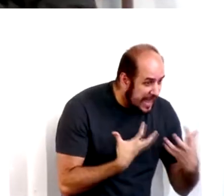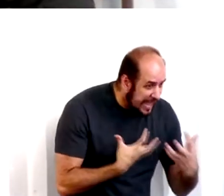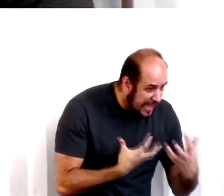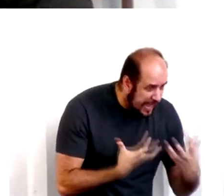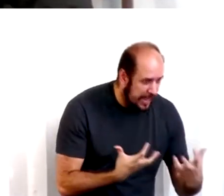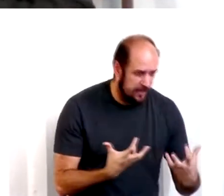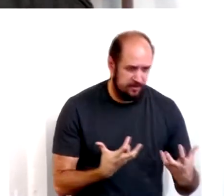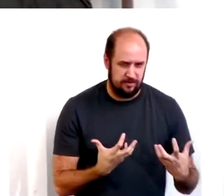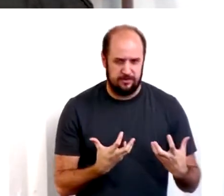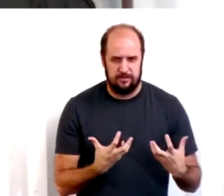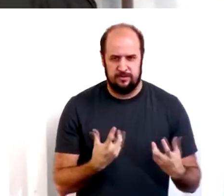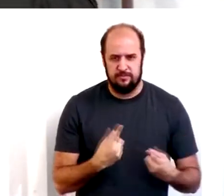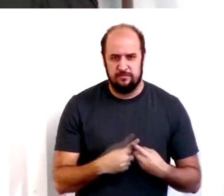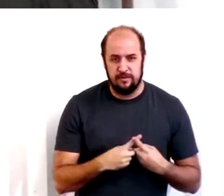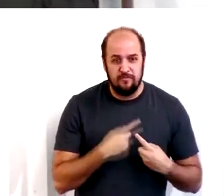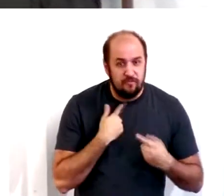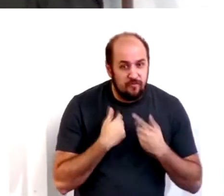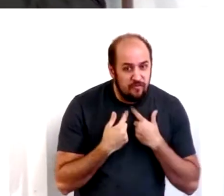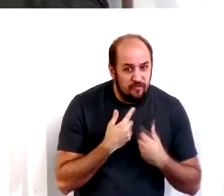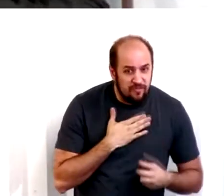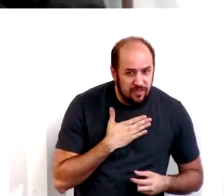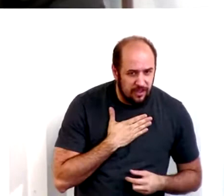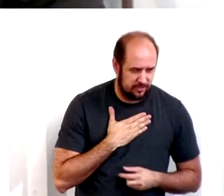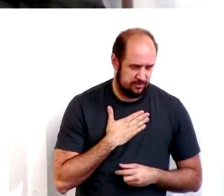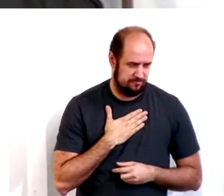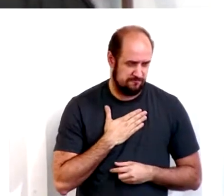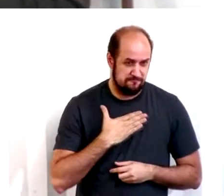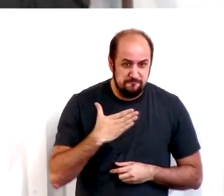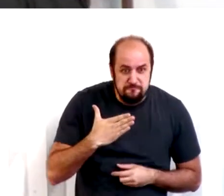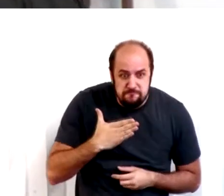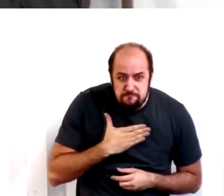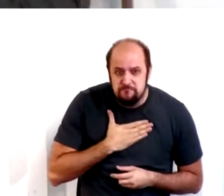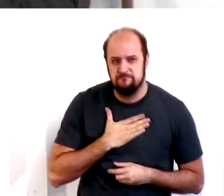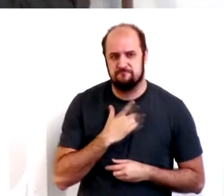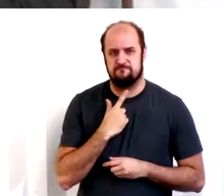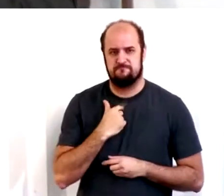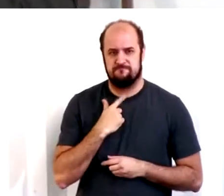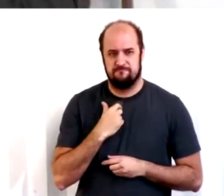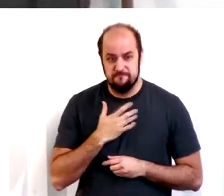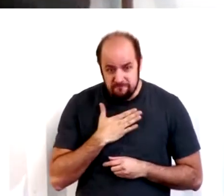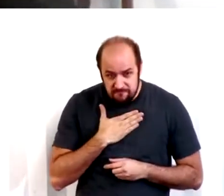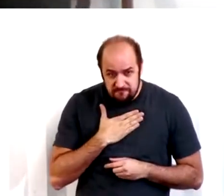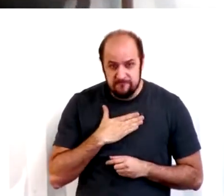porque eu desejo fazer. É a minha vontade em fazer.